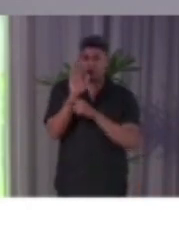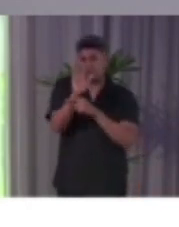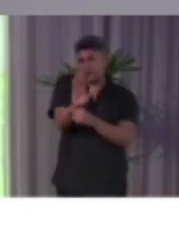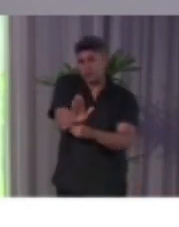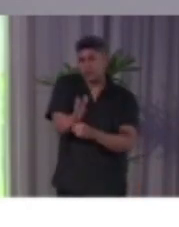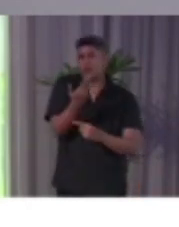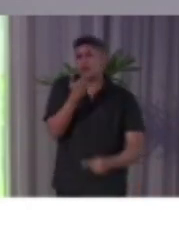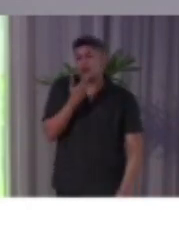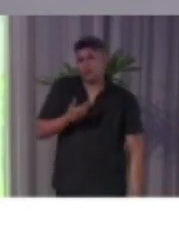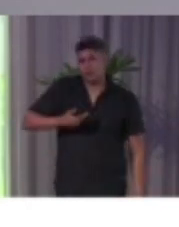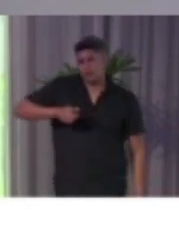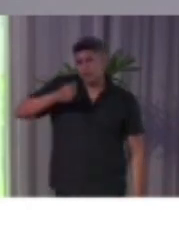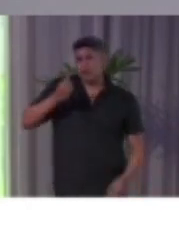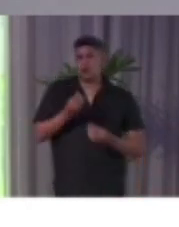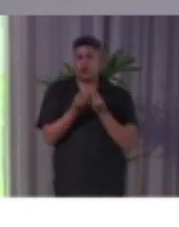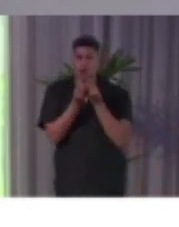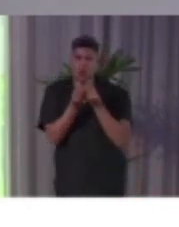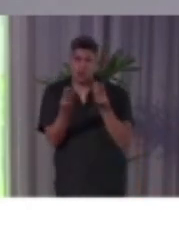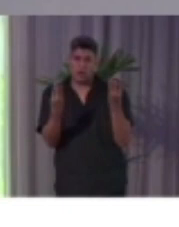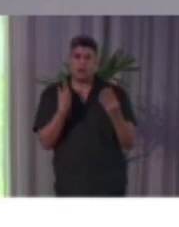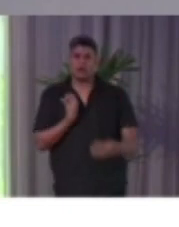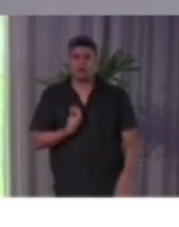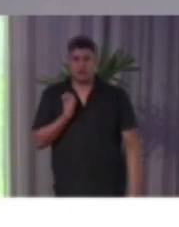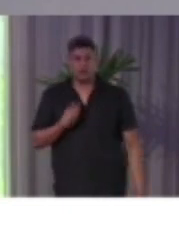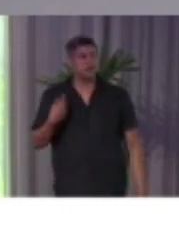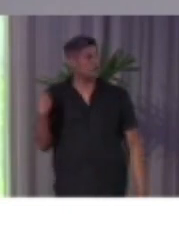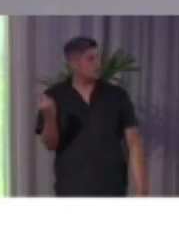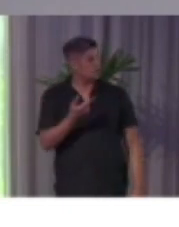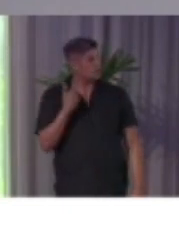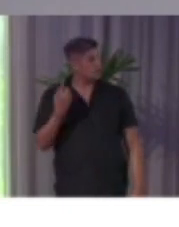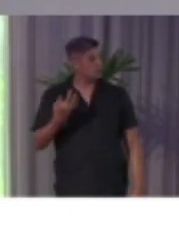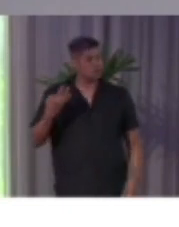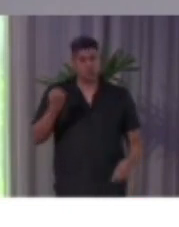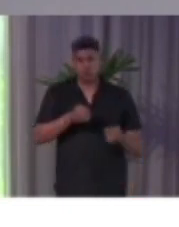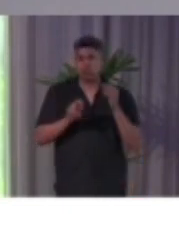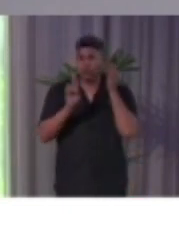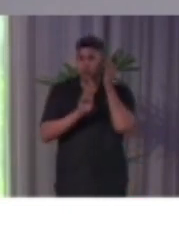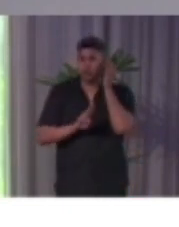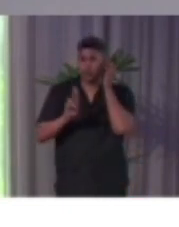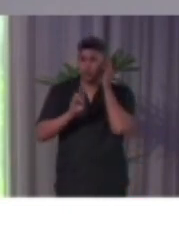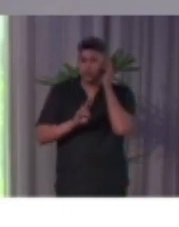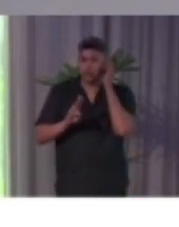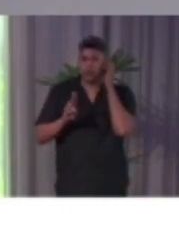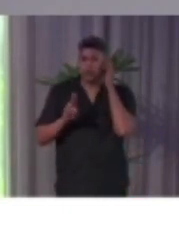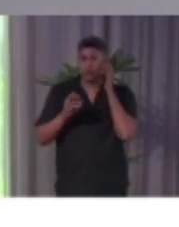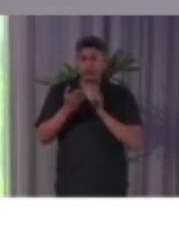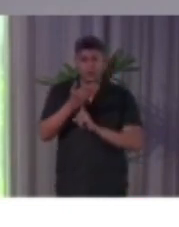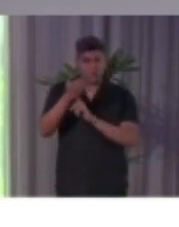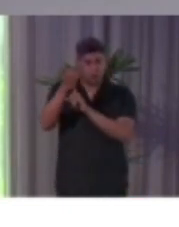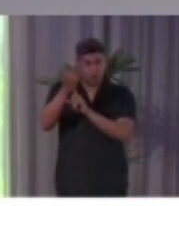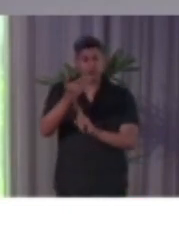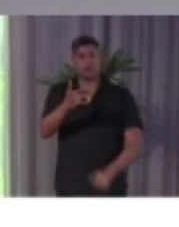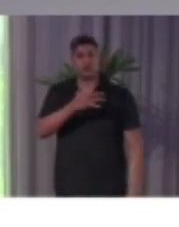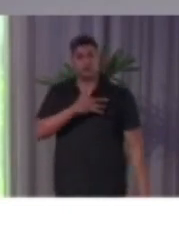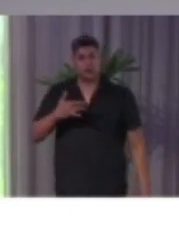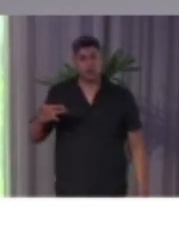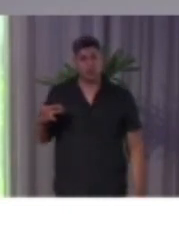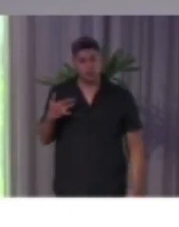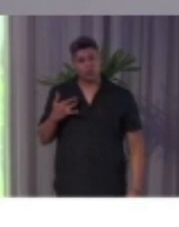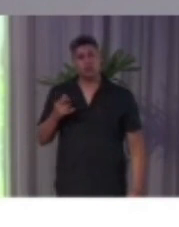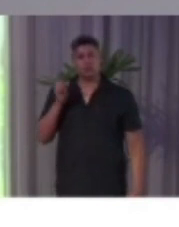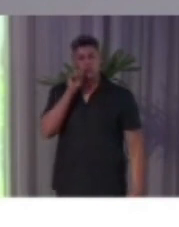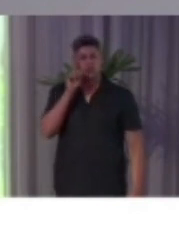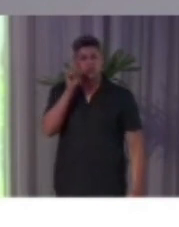para a melhora da qualidade de vida de todos nós. Todos nós aqui utilizamos tecnologias em saúde todos os dias. Inclusive, os medicamentos têm